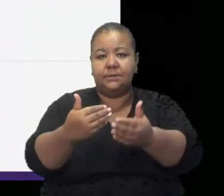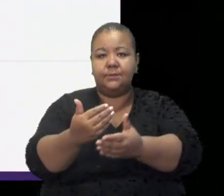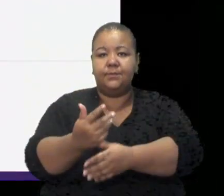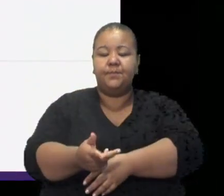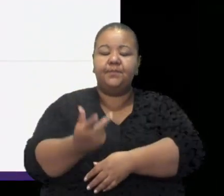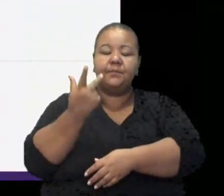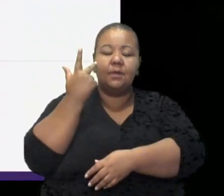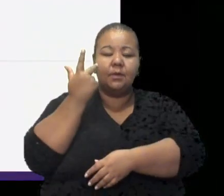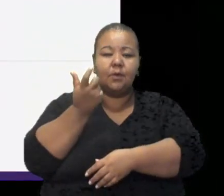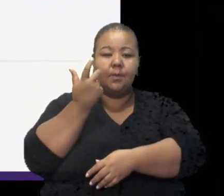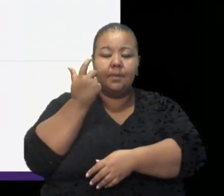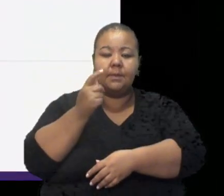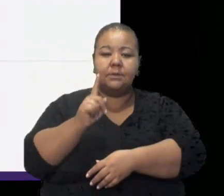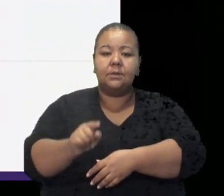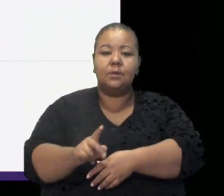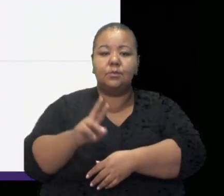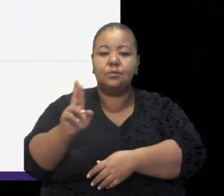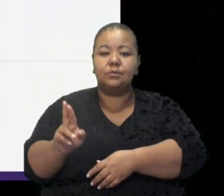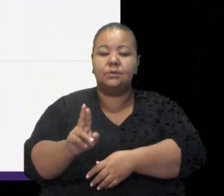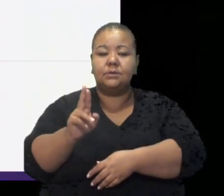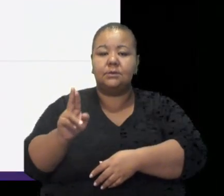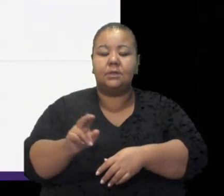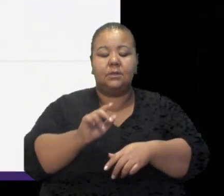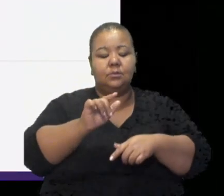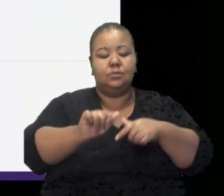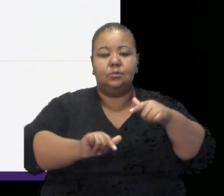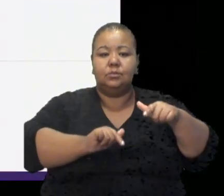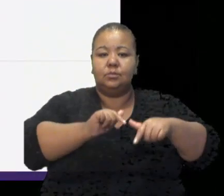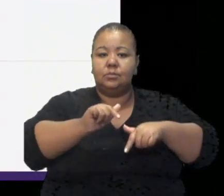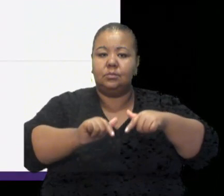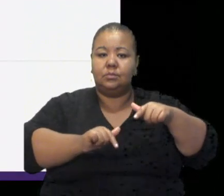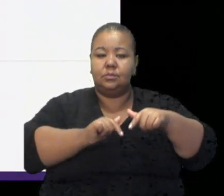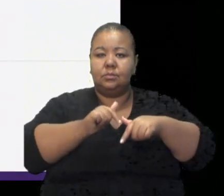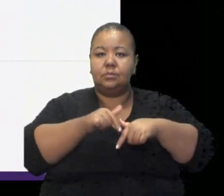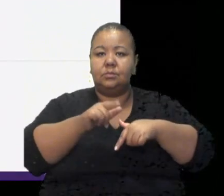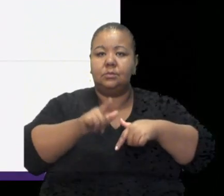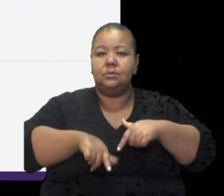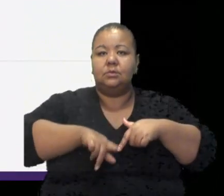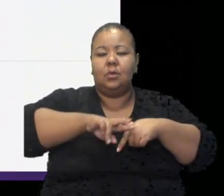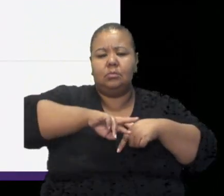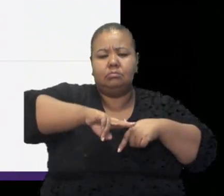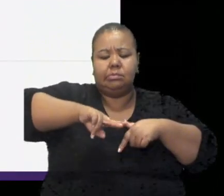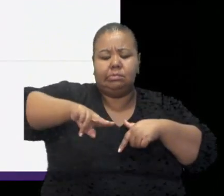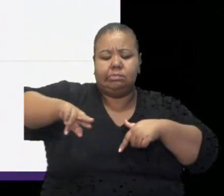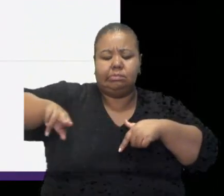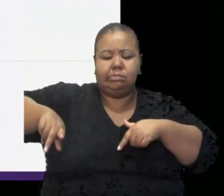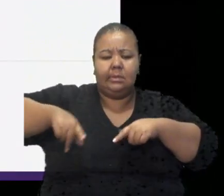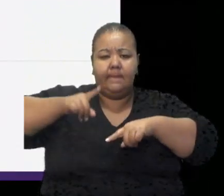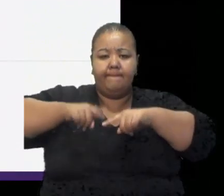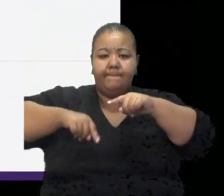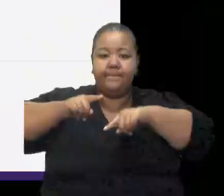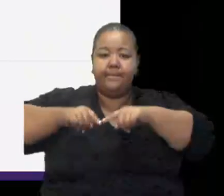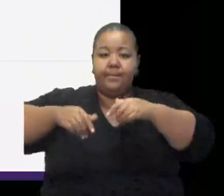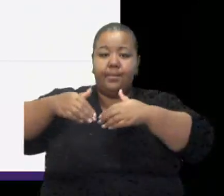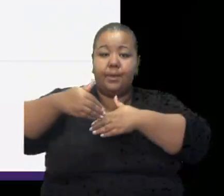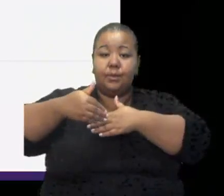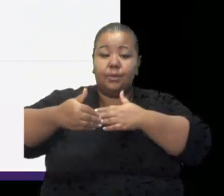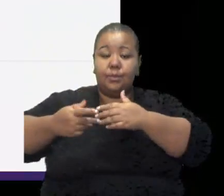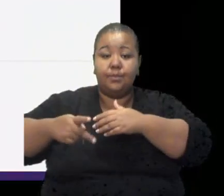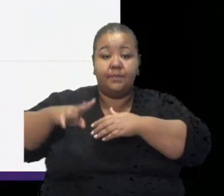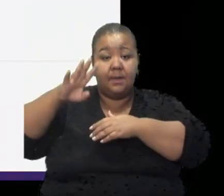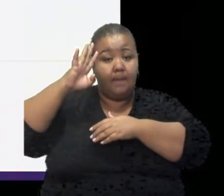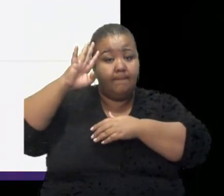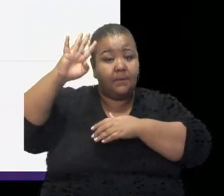Normalmente, ele é utilizado em operações com grande variedade de produtos. Sua